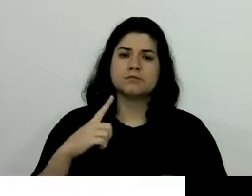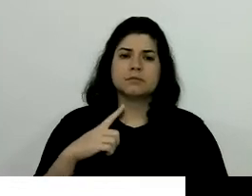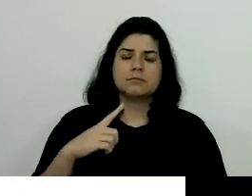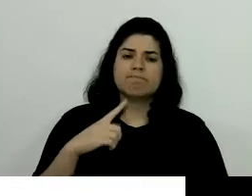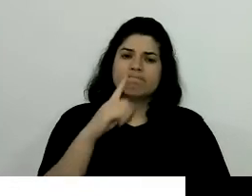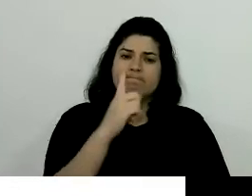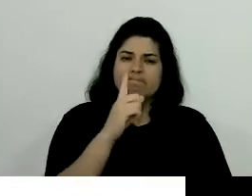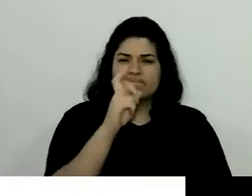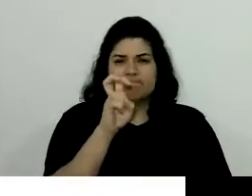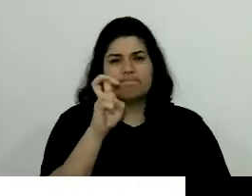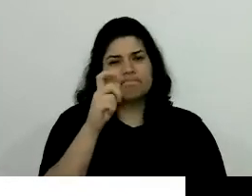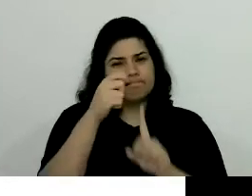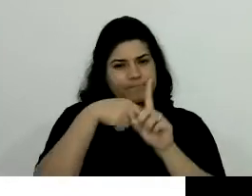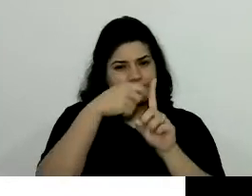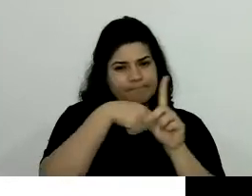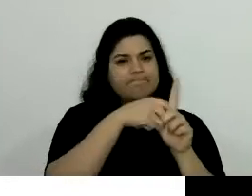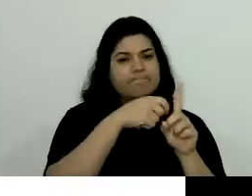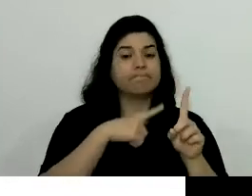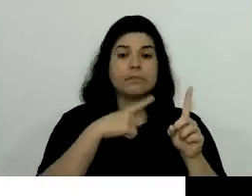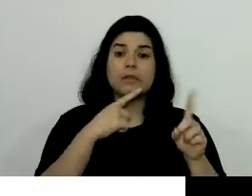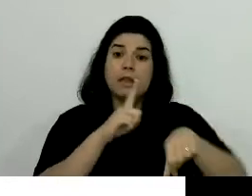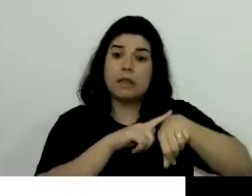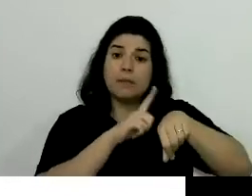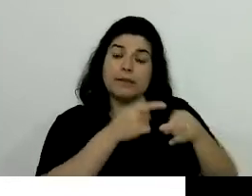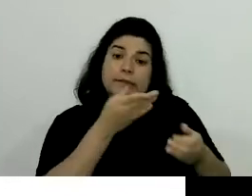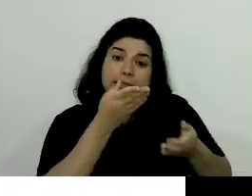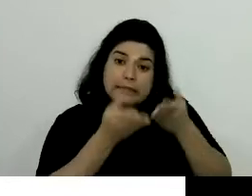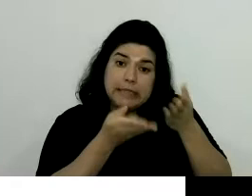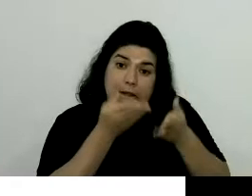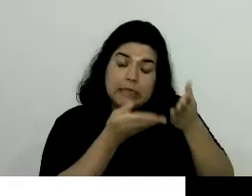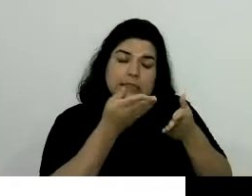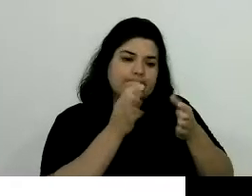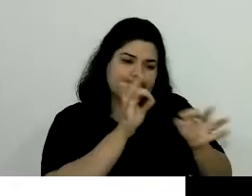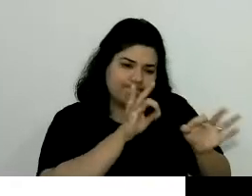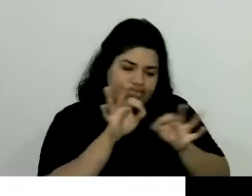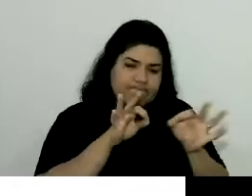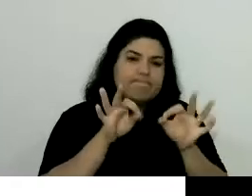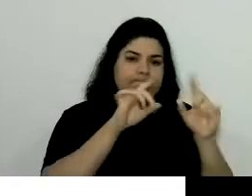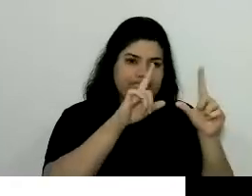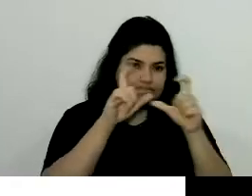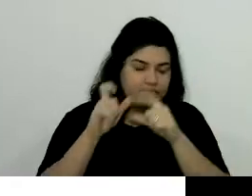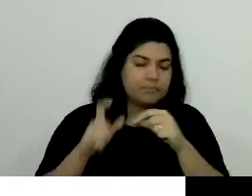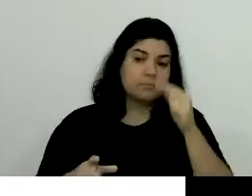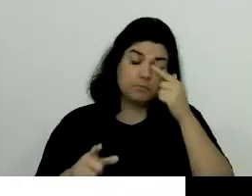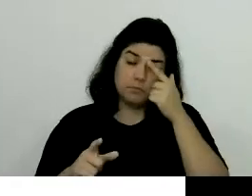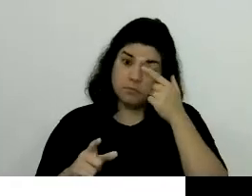15 meses para fazer o tratamento, né? Foram essas etapas.